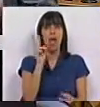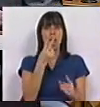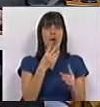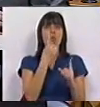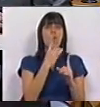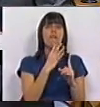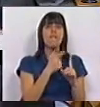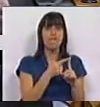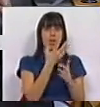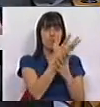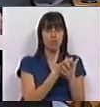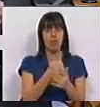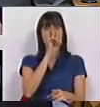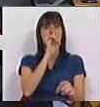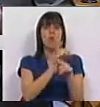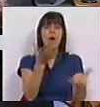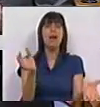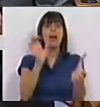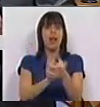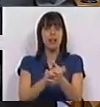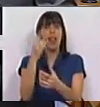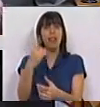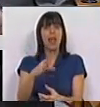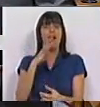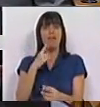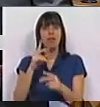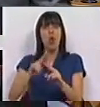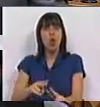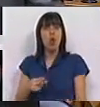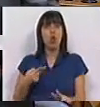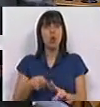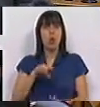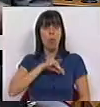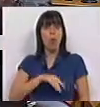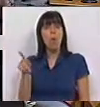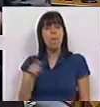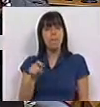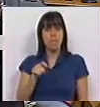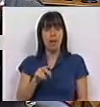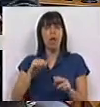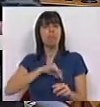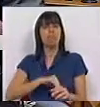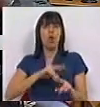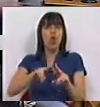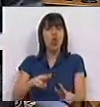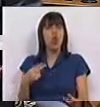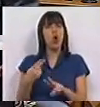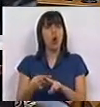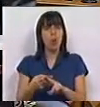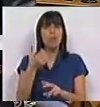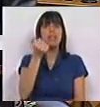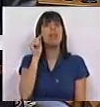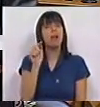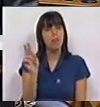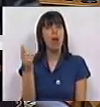euros por filho. O mesmo casal com um filho, mas com o dobro do rendimento mensal, mais que o dobro do rendimento anterior, 5